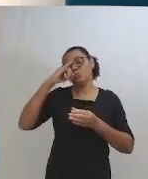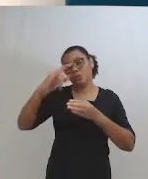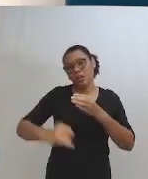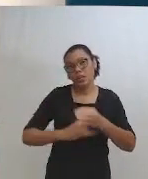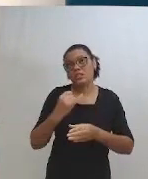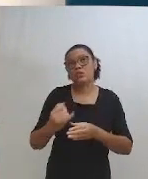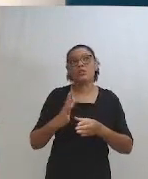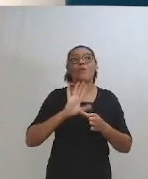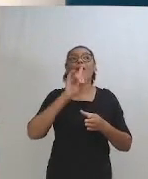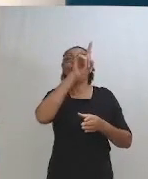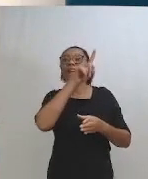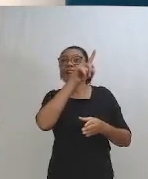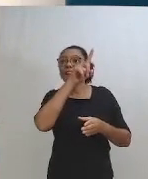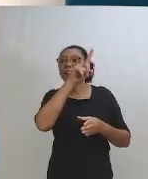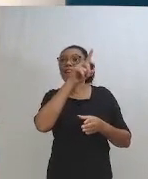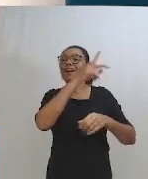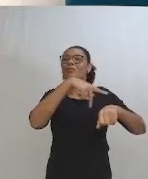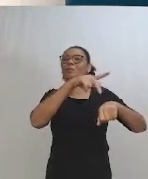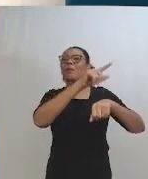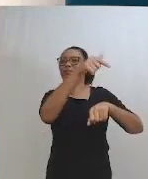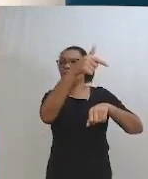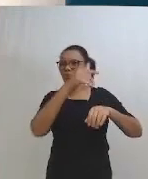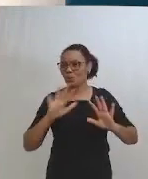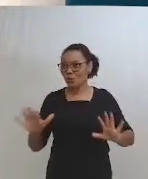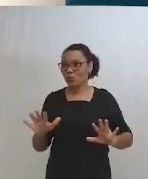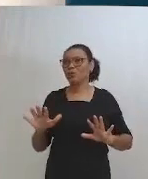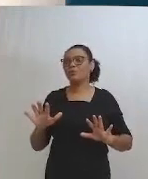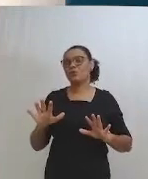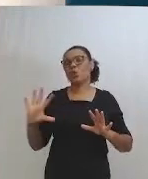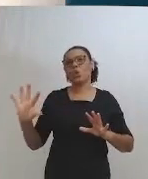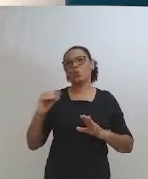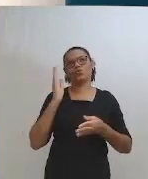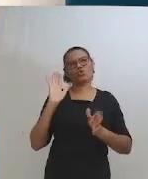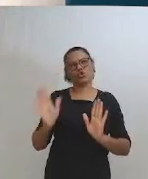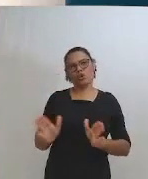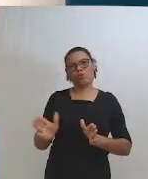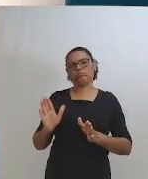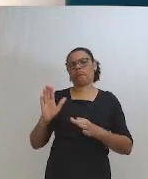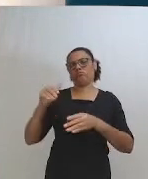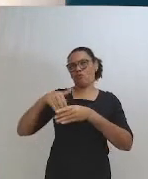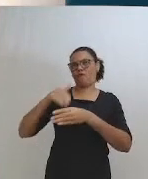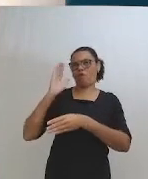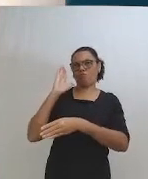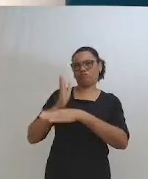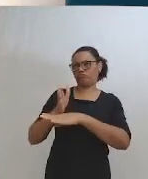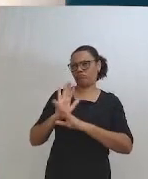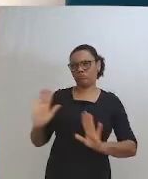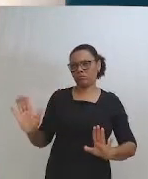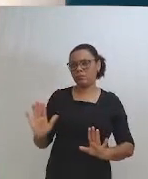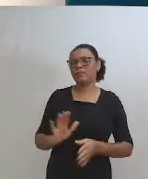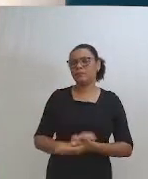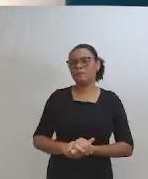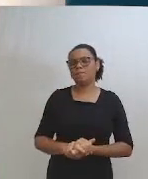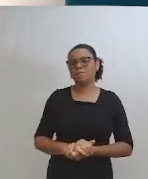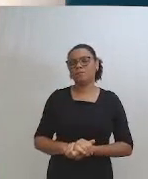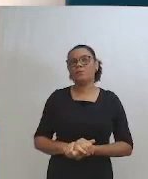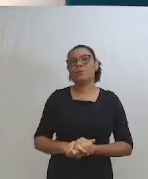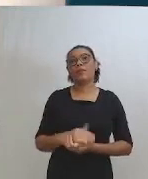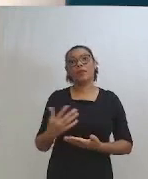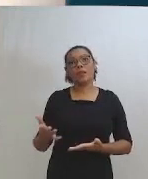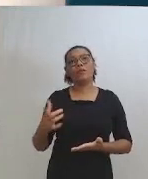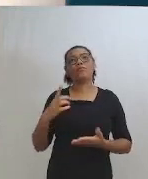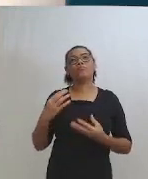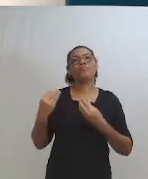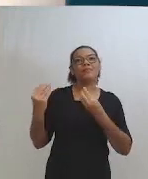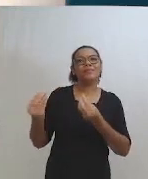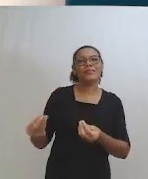exterior. Isso tudo foi superado no voto que, na verdade, deu sustentação a esses